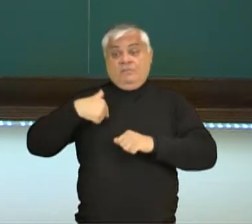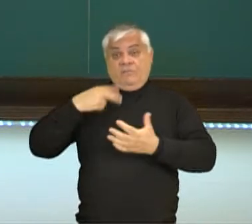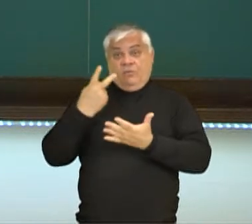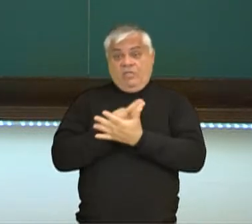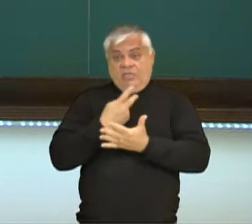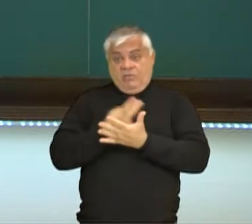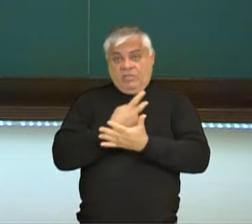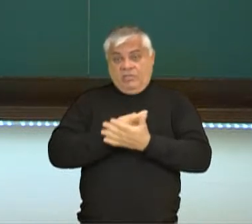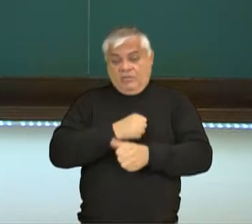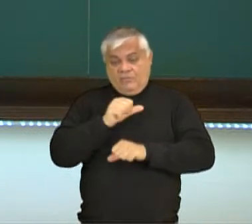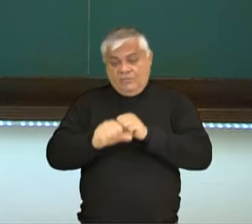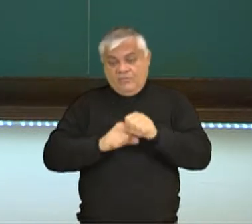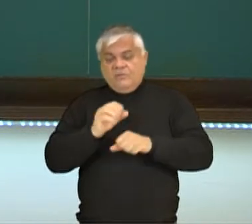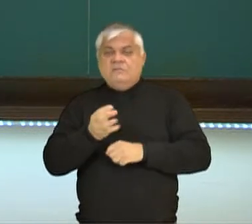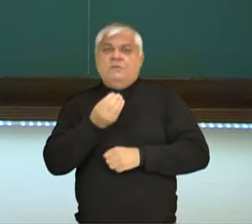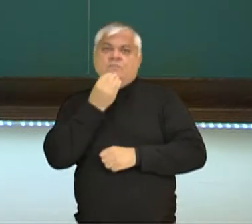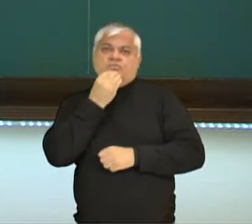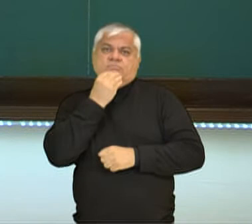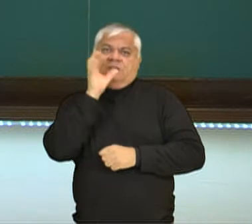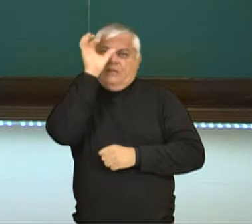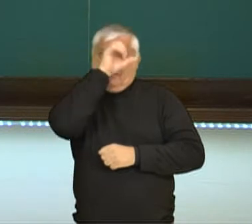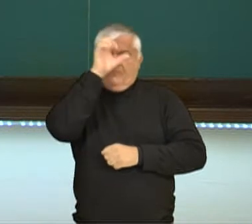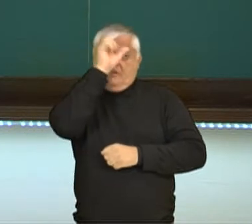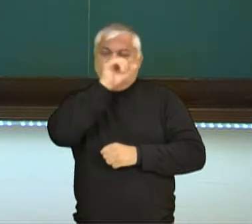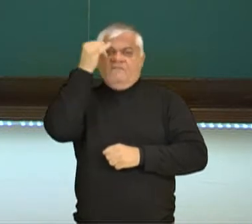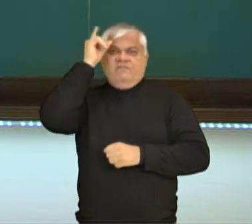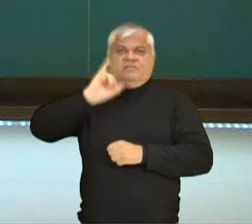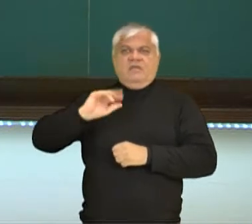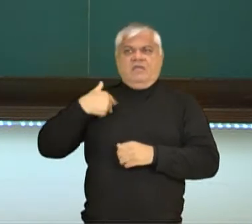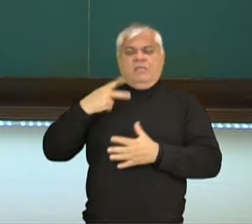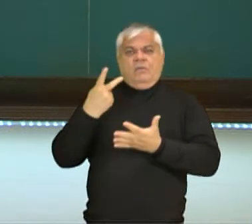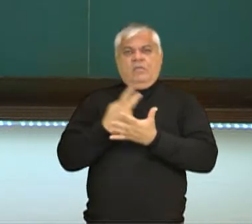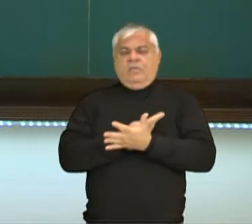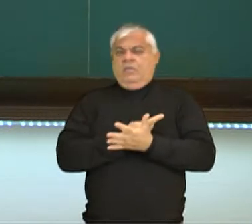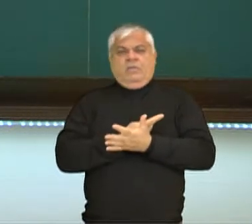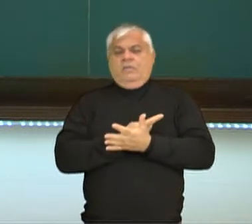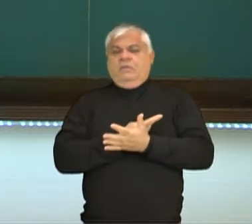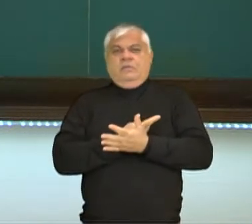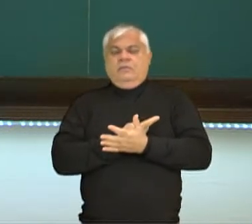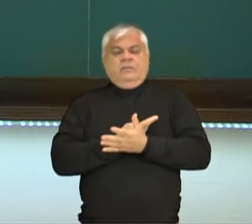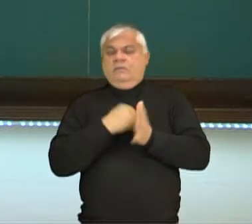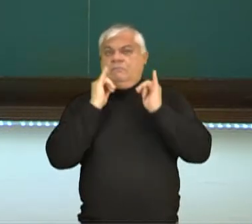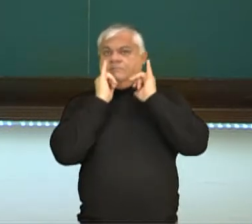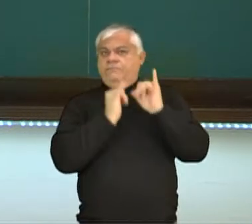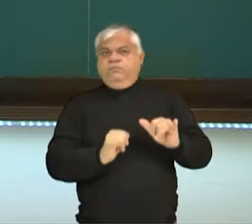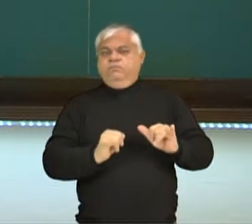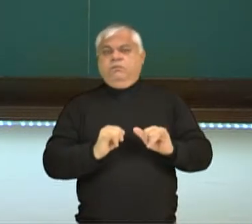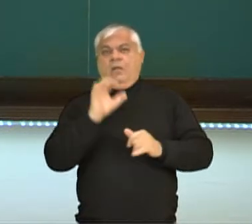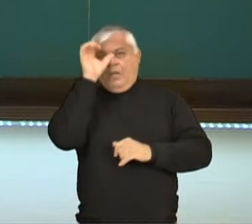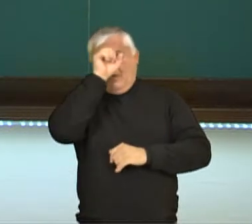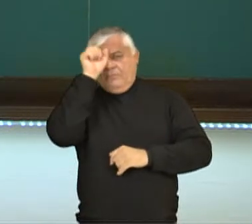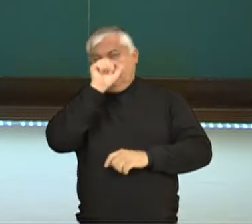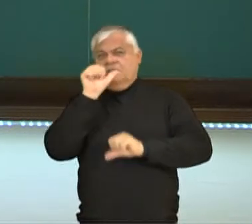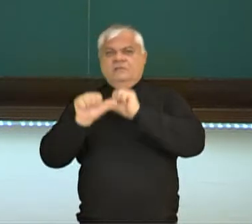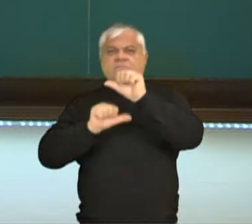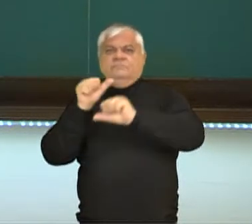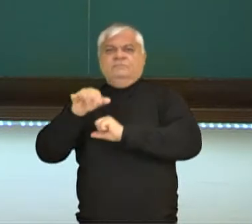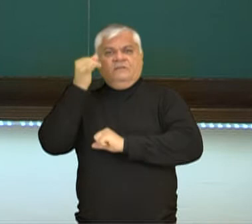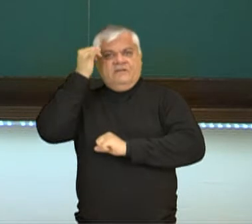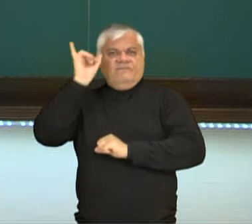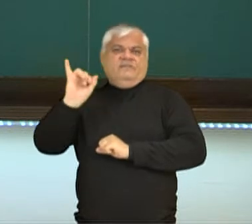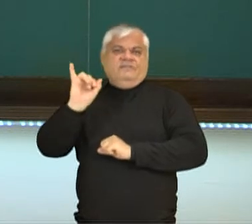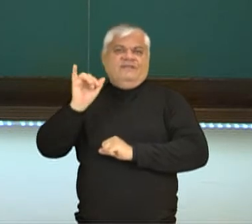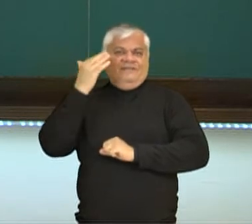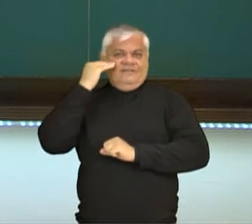em oportunidades de aprendizado. Disse a vocês que, né, a gente é comum, a gente errar, nós somos humanos, temos as nossas falhas,